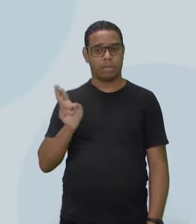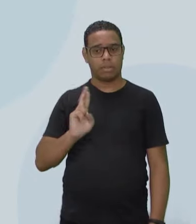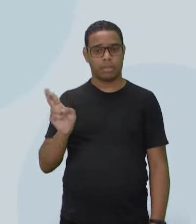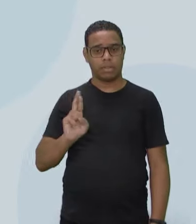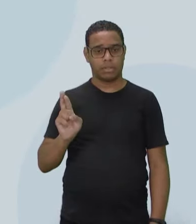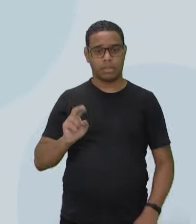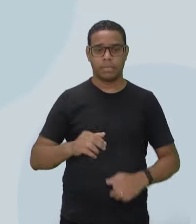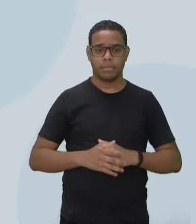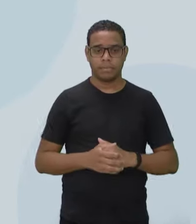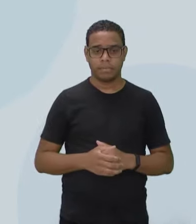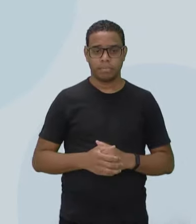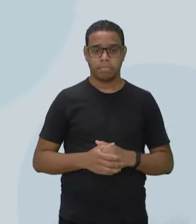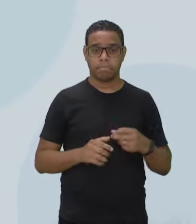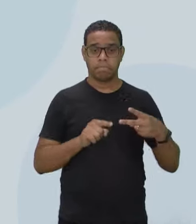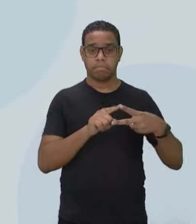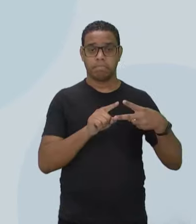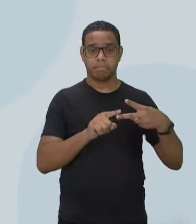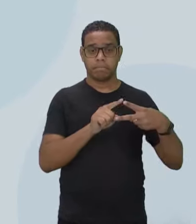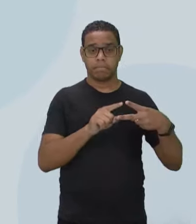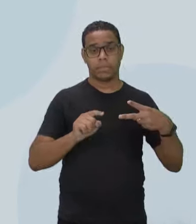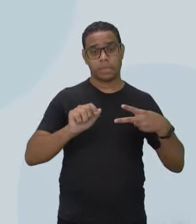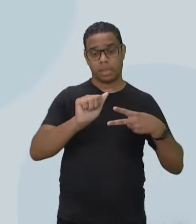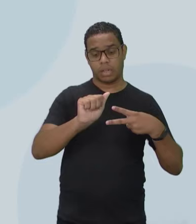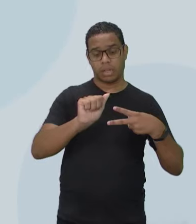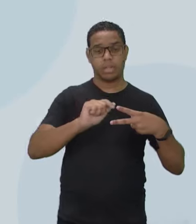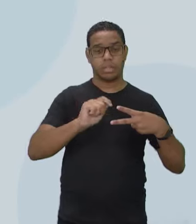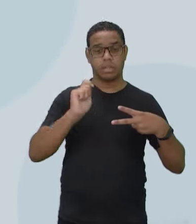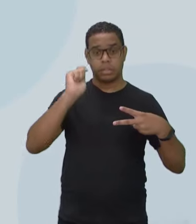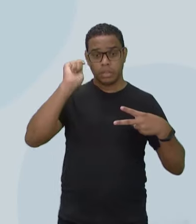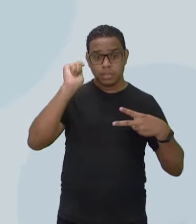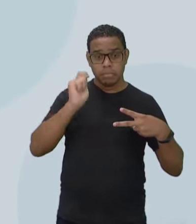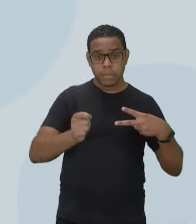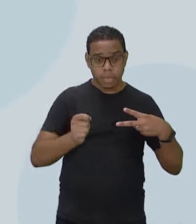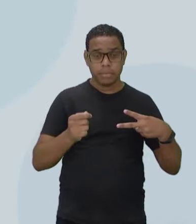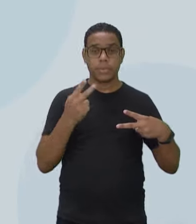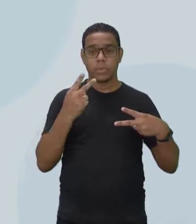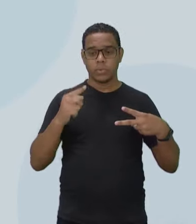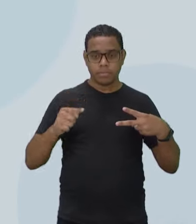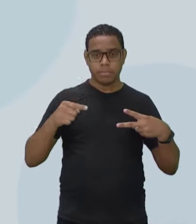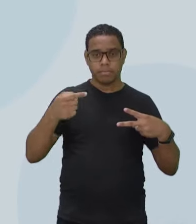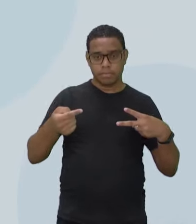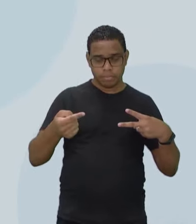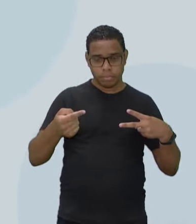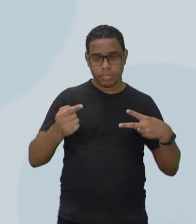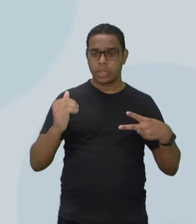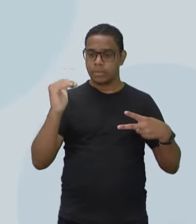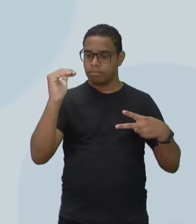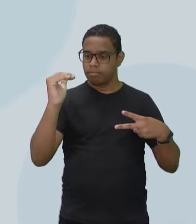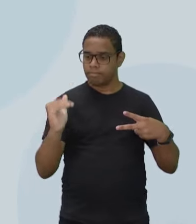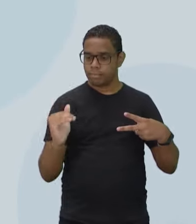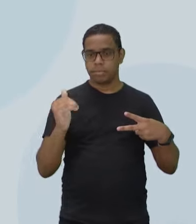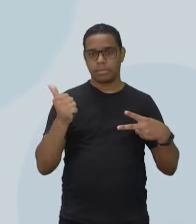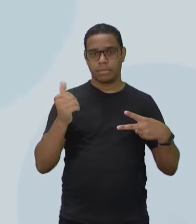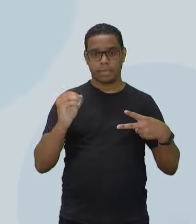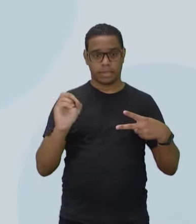R$95. Decisão: pagar a conta avance uma casa e